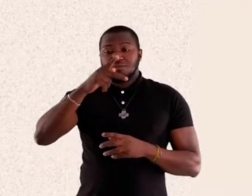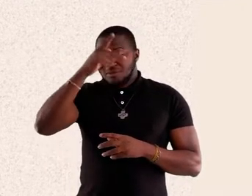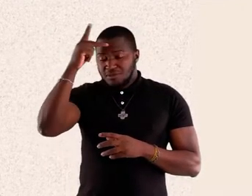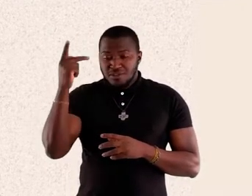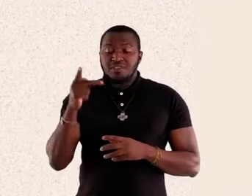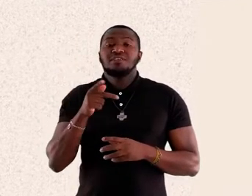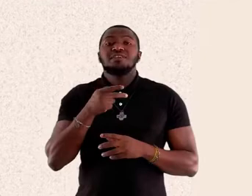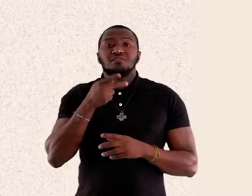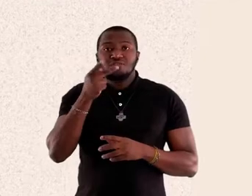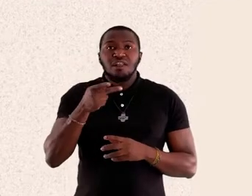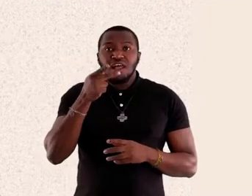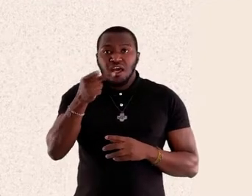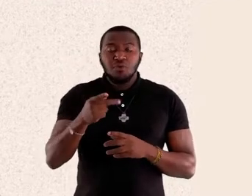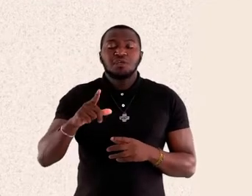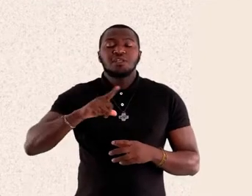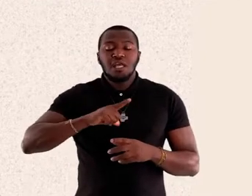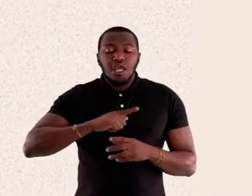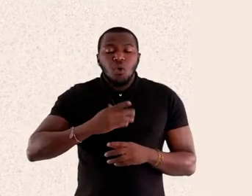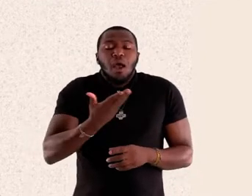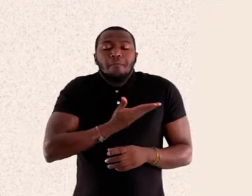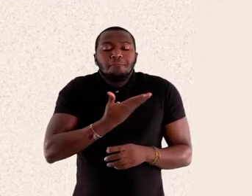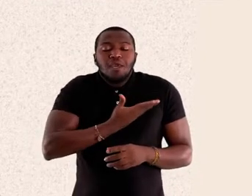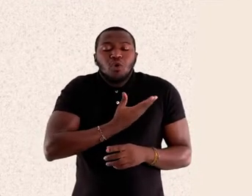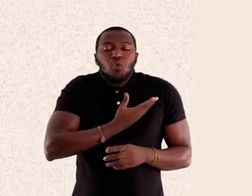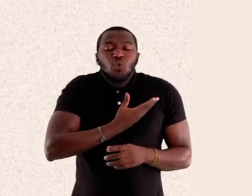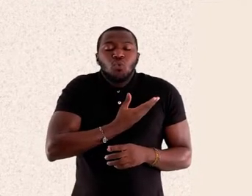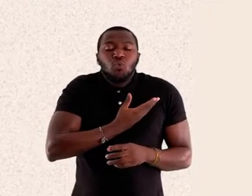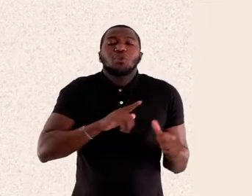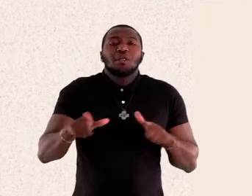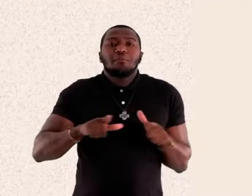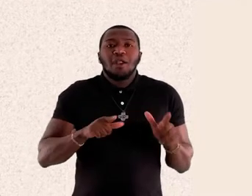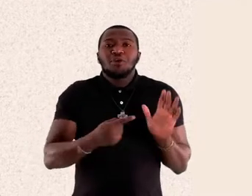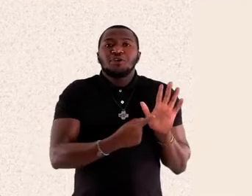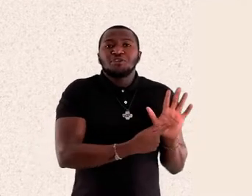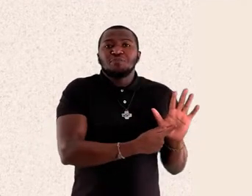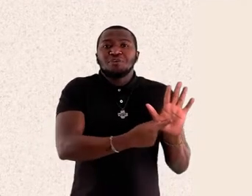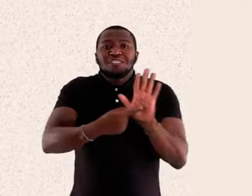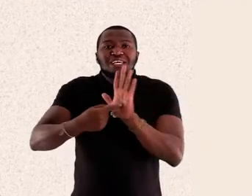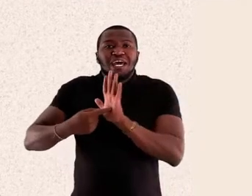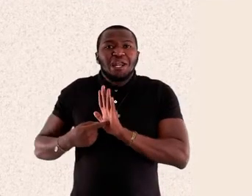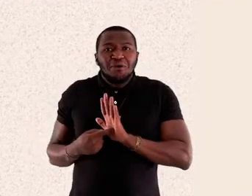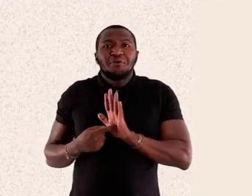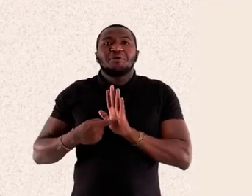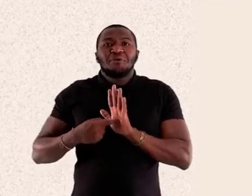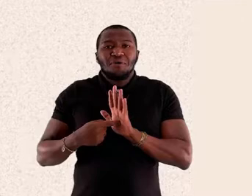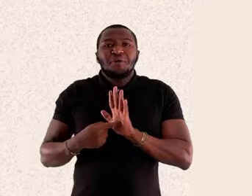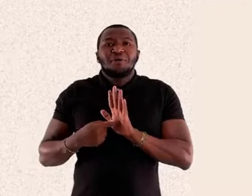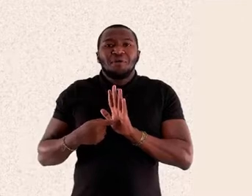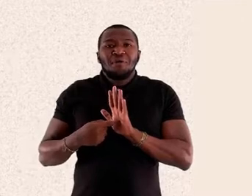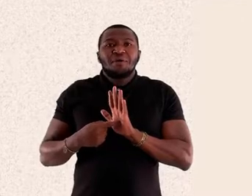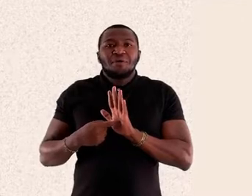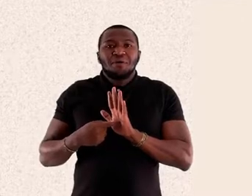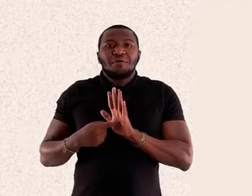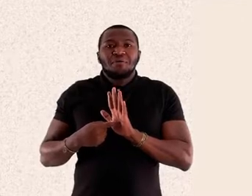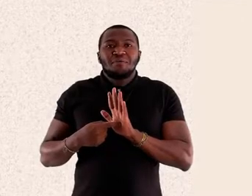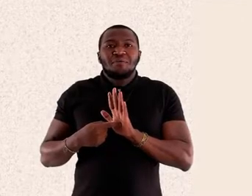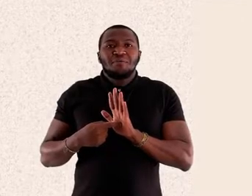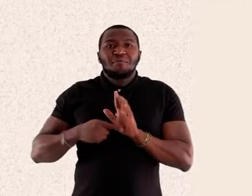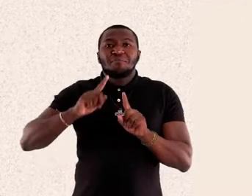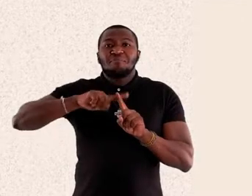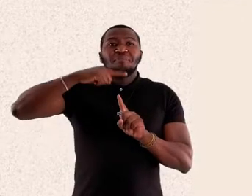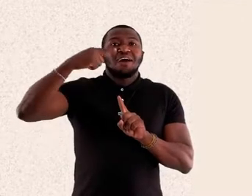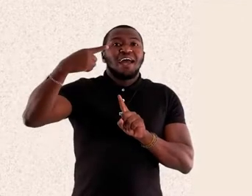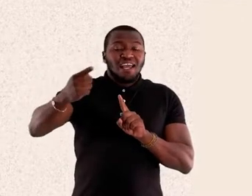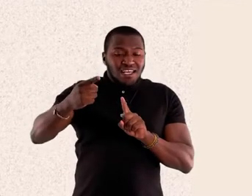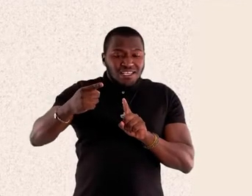eu tenho um melhor amigo no trabalho Se mostraram 35% a mais a mais